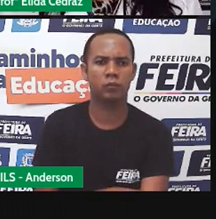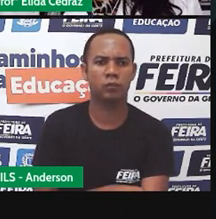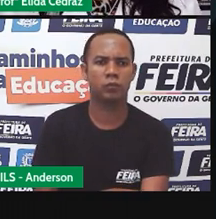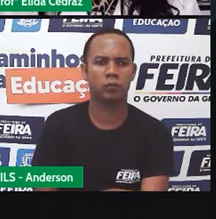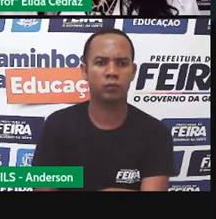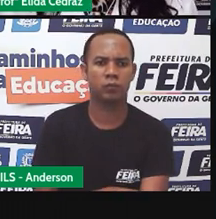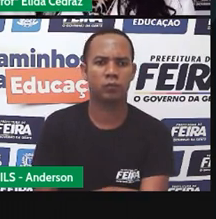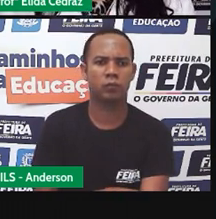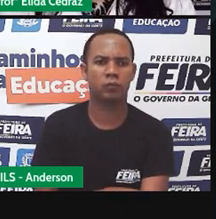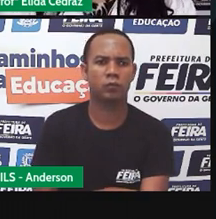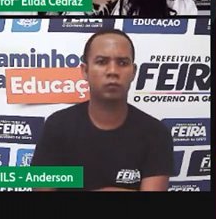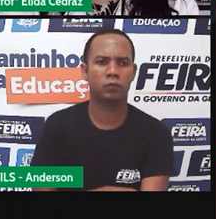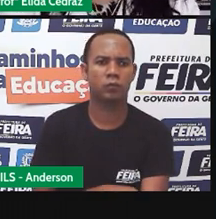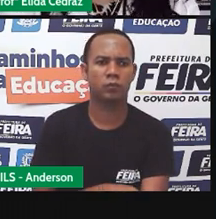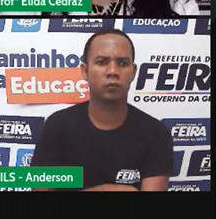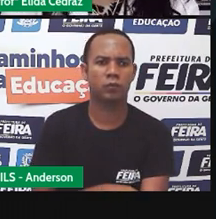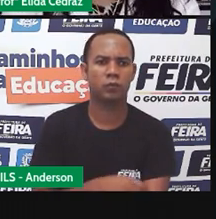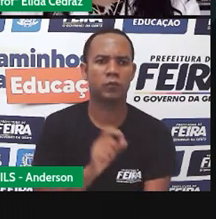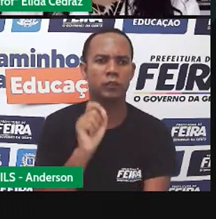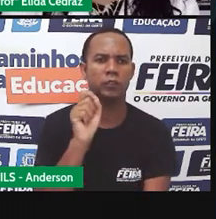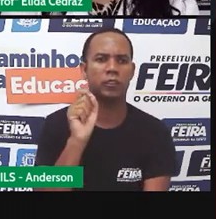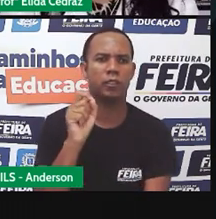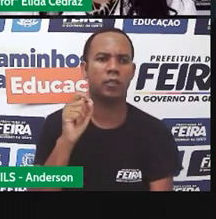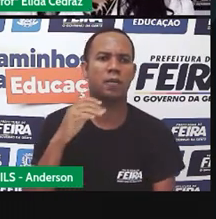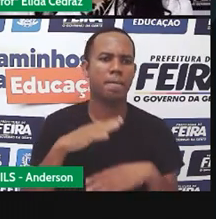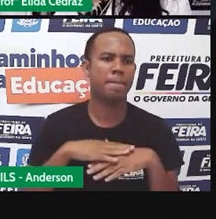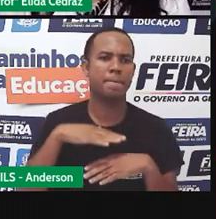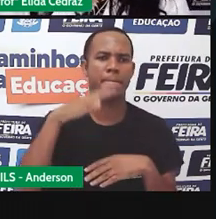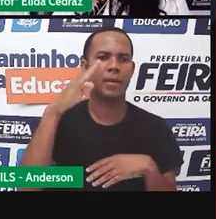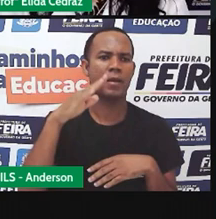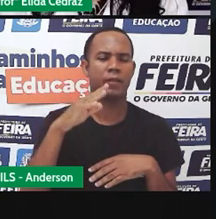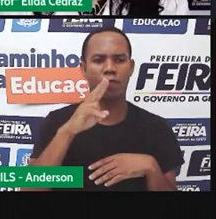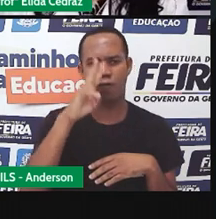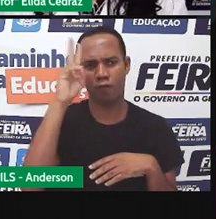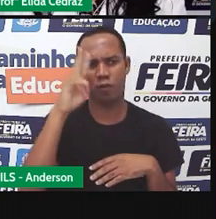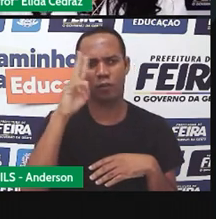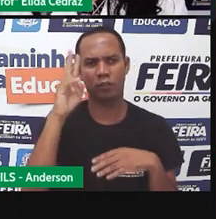Dos objetos, quem é mais flexível?